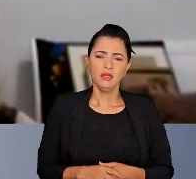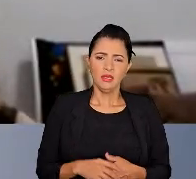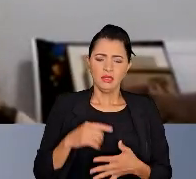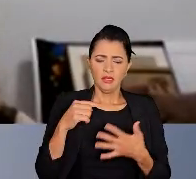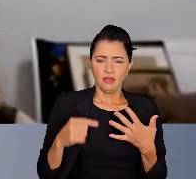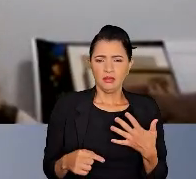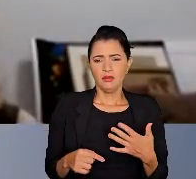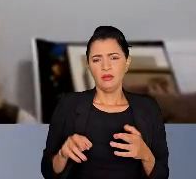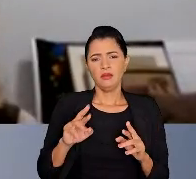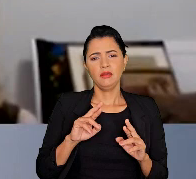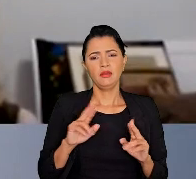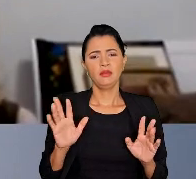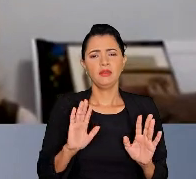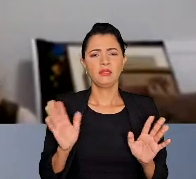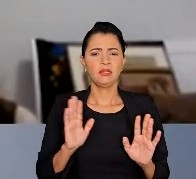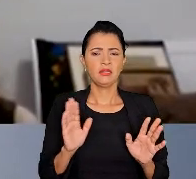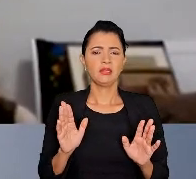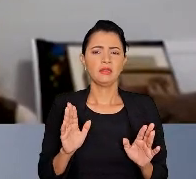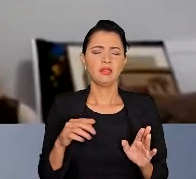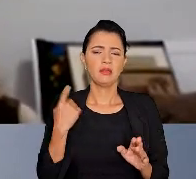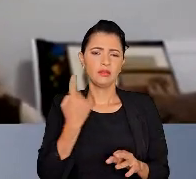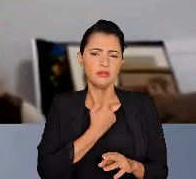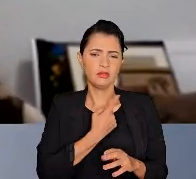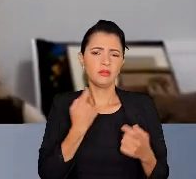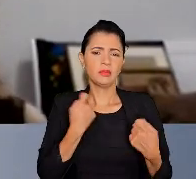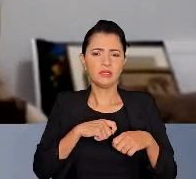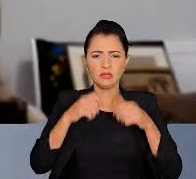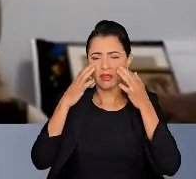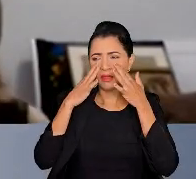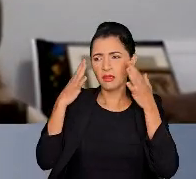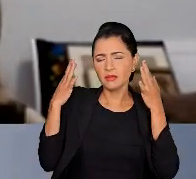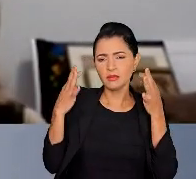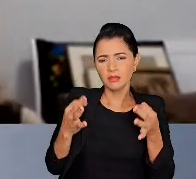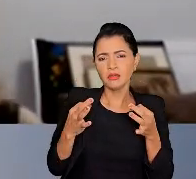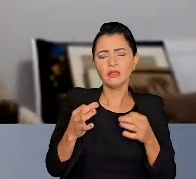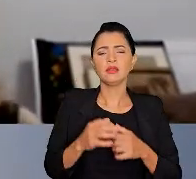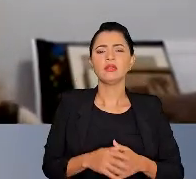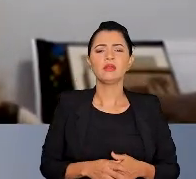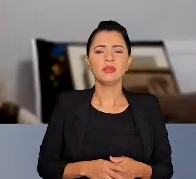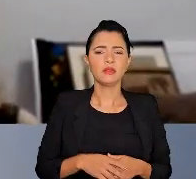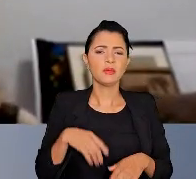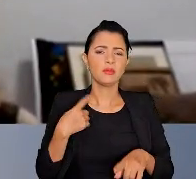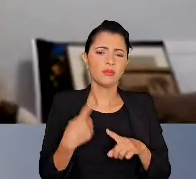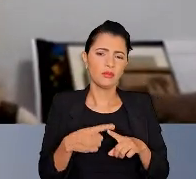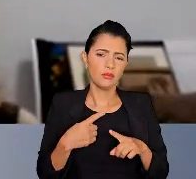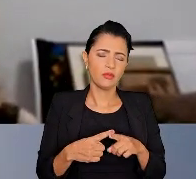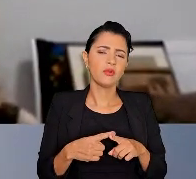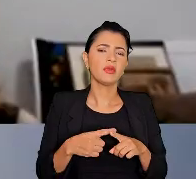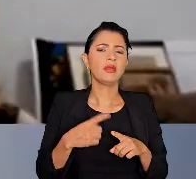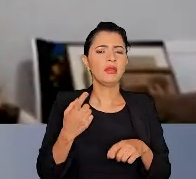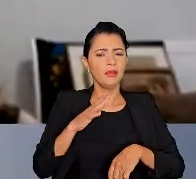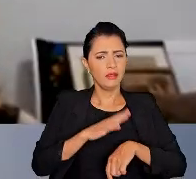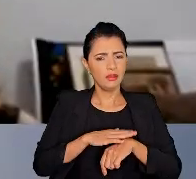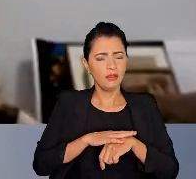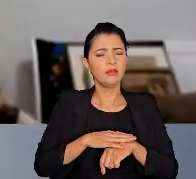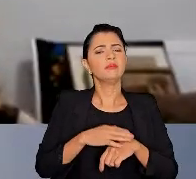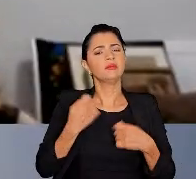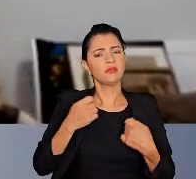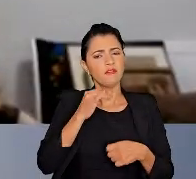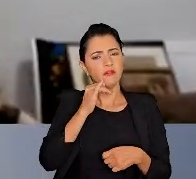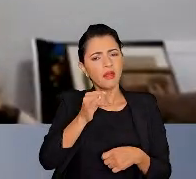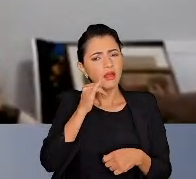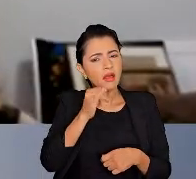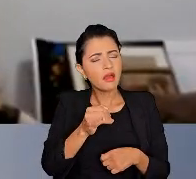algo sobre que temos que estar atentos o tempo todo, e sobre que temos que falar e temos